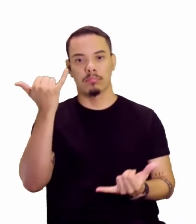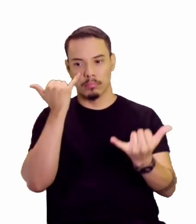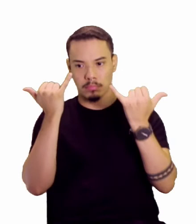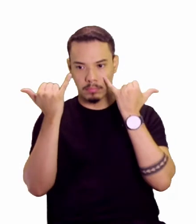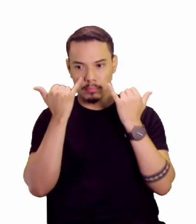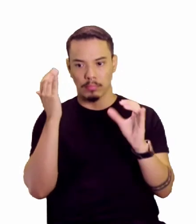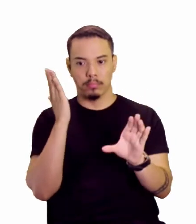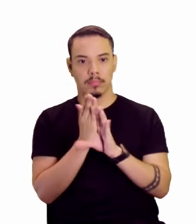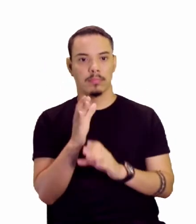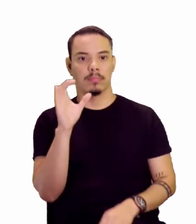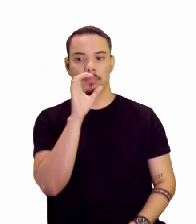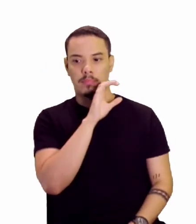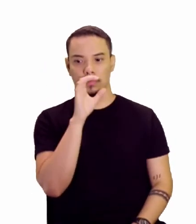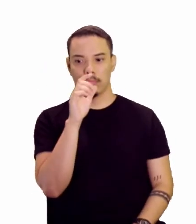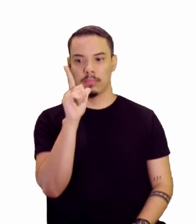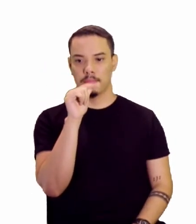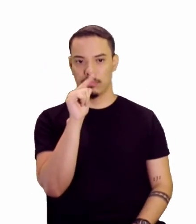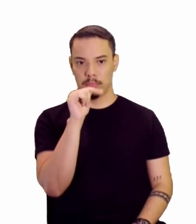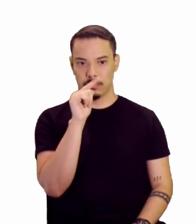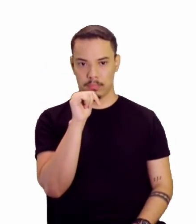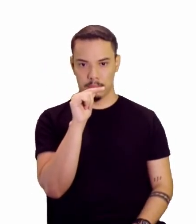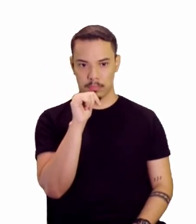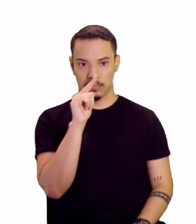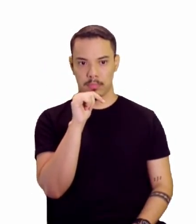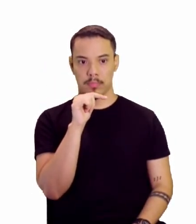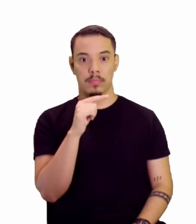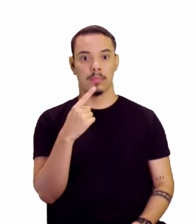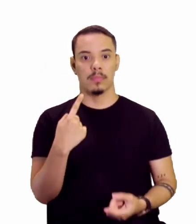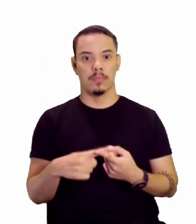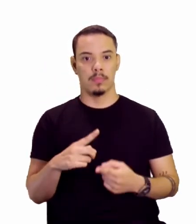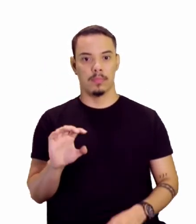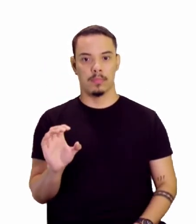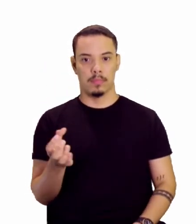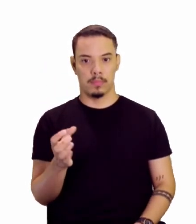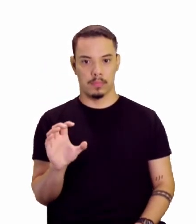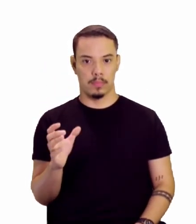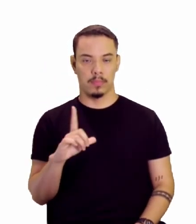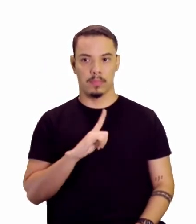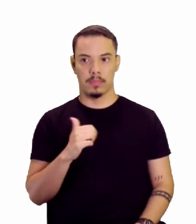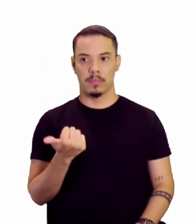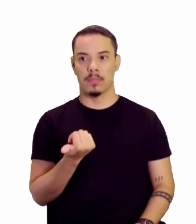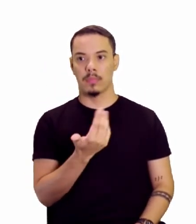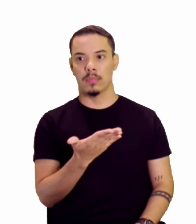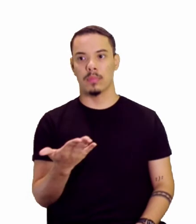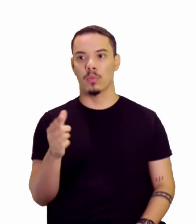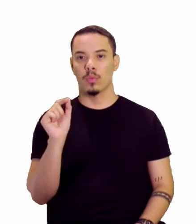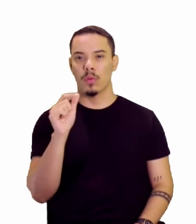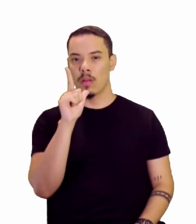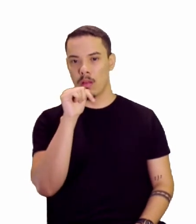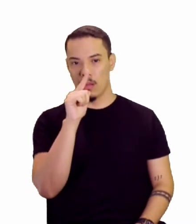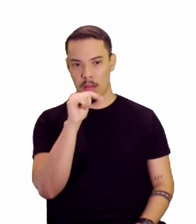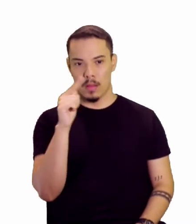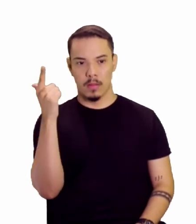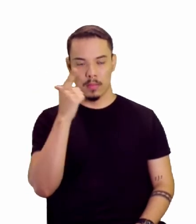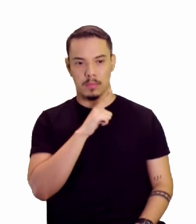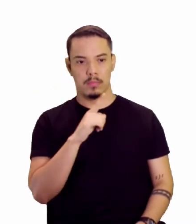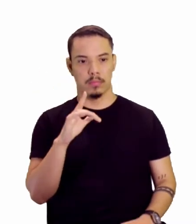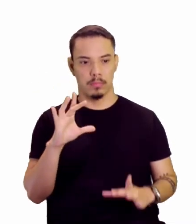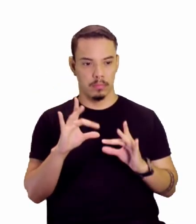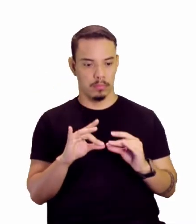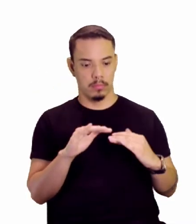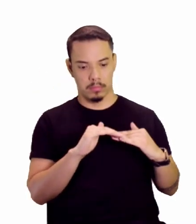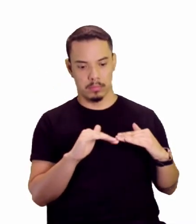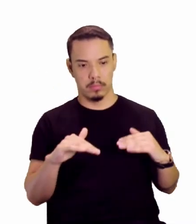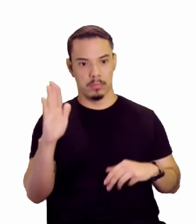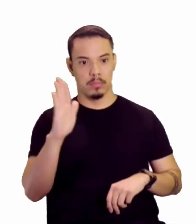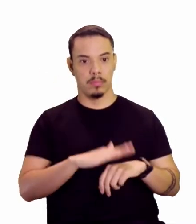à velocidade com que a água sai, a boca da torneira é projetada para que a água seja concentrada